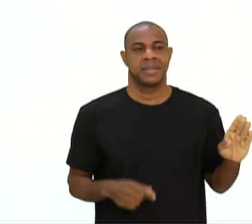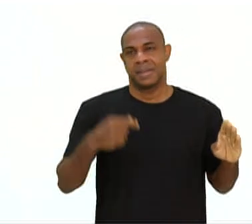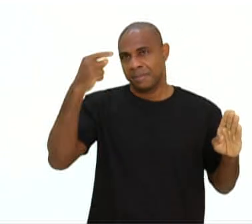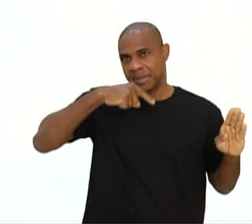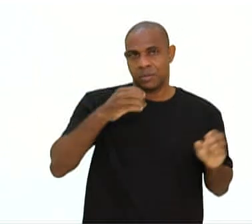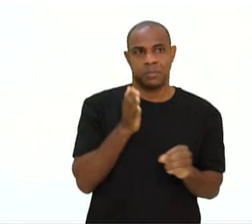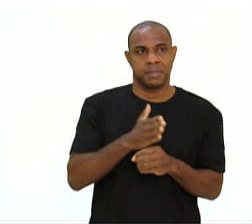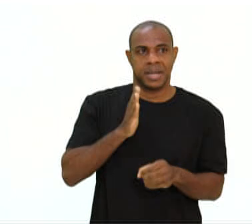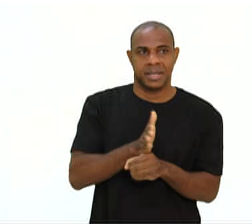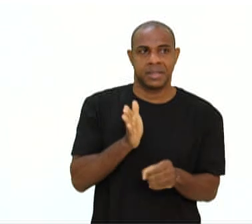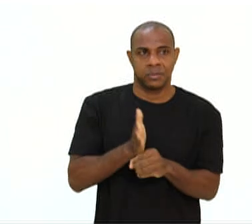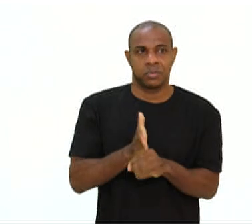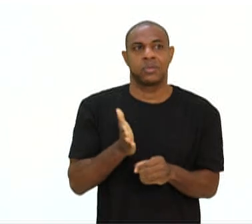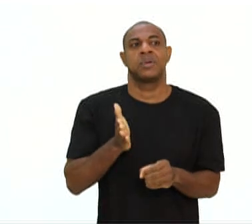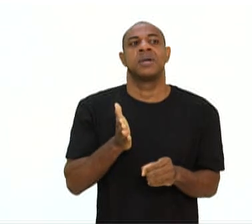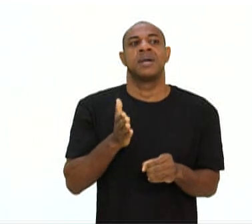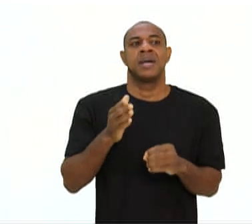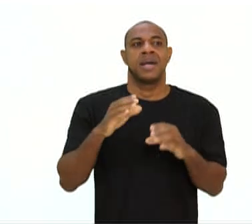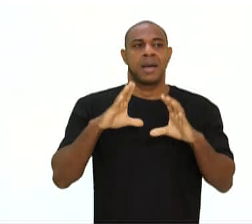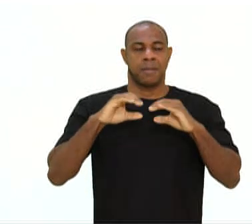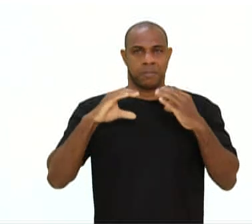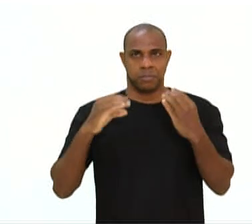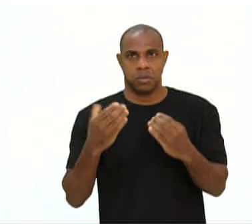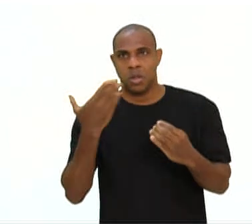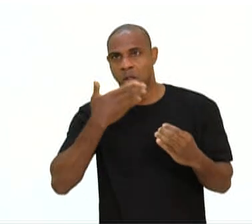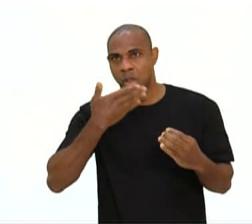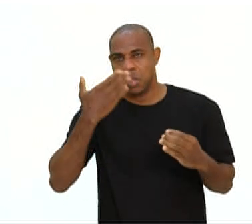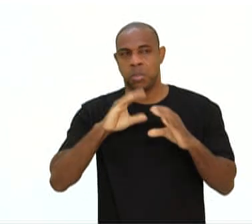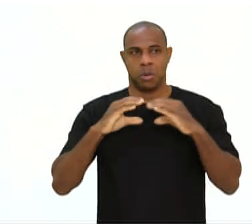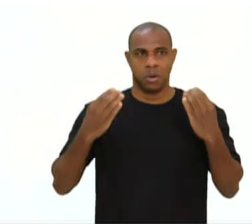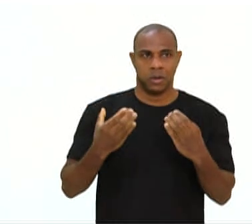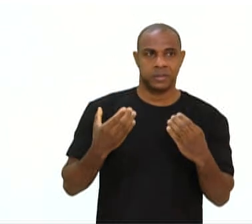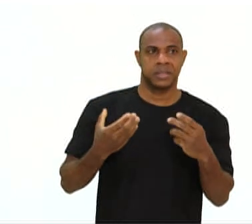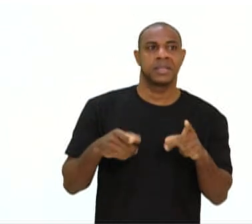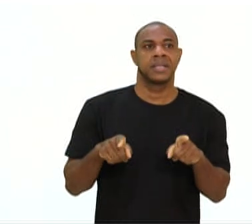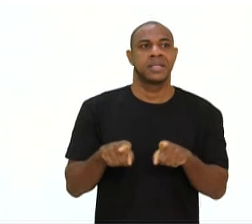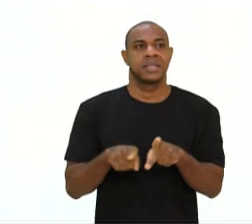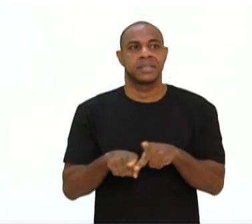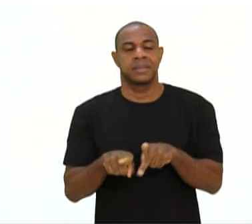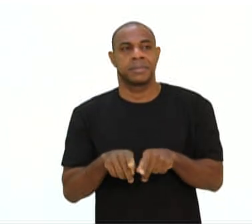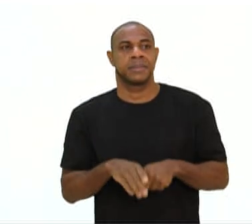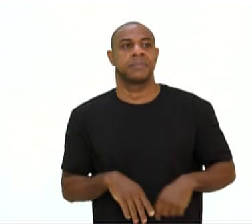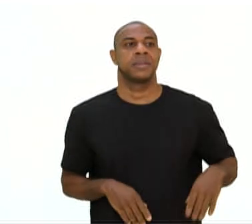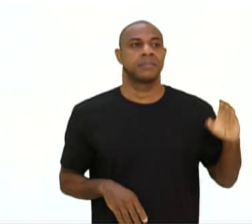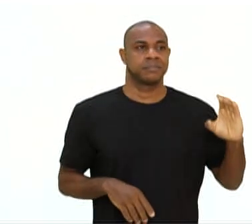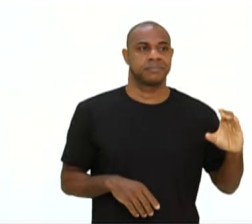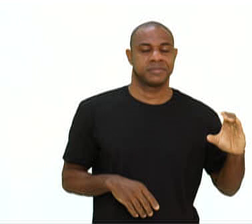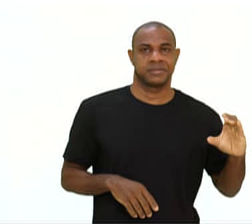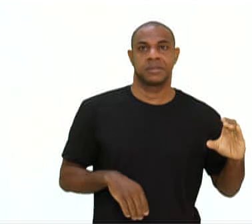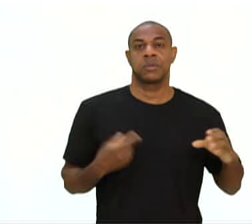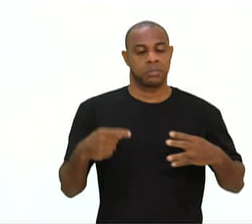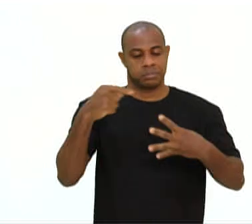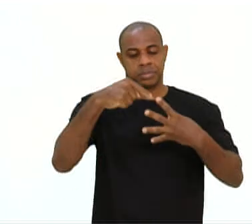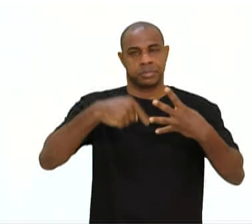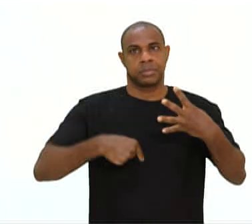e torta de abóbora, peru, batata e torta de cranberry. Vou dar um tempinho para vocês responderem, a gente já volta.